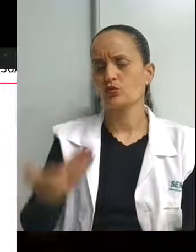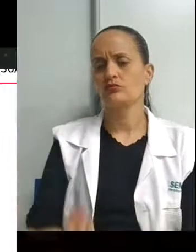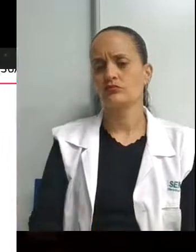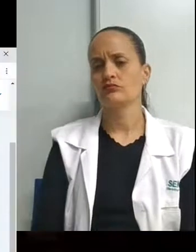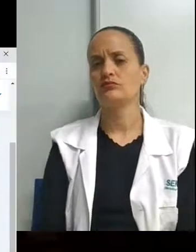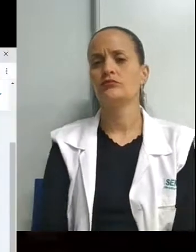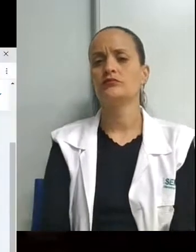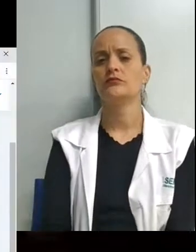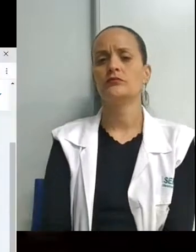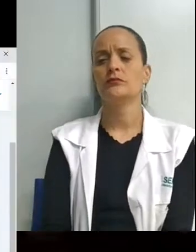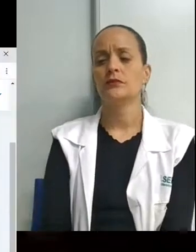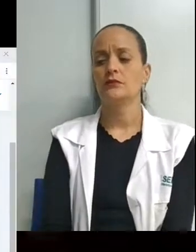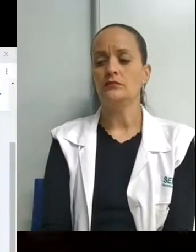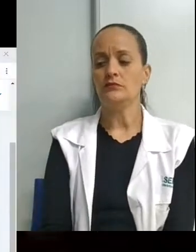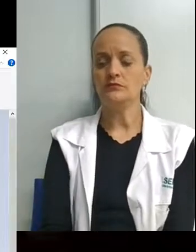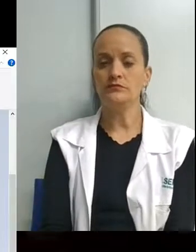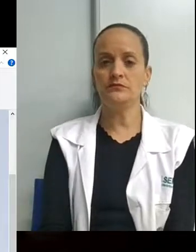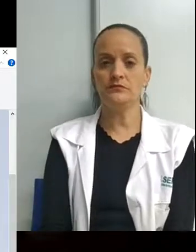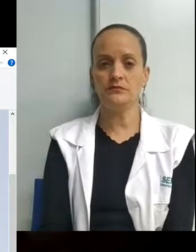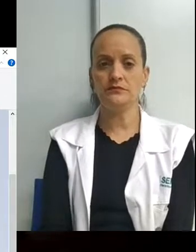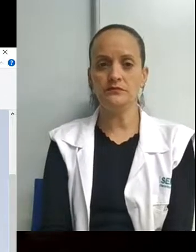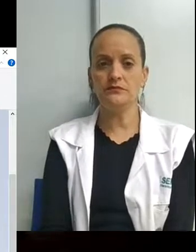olhar aqui.